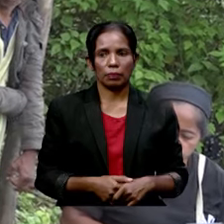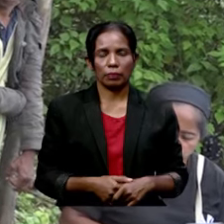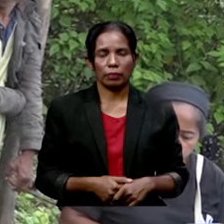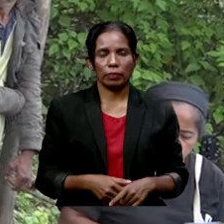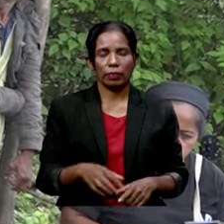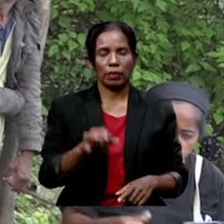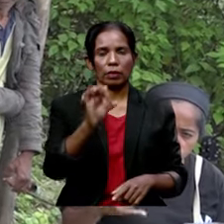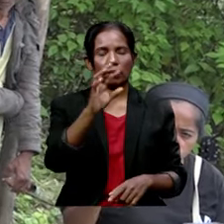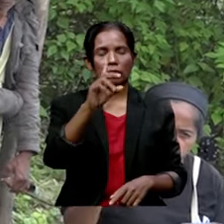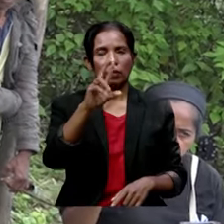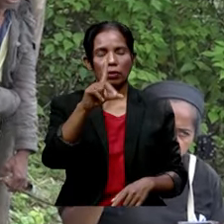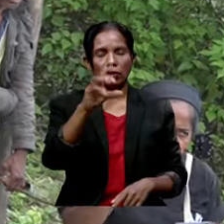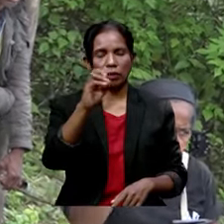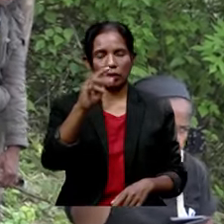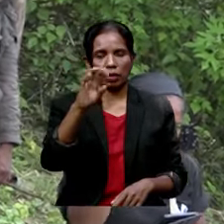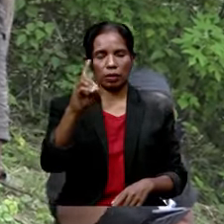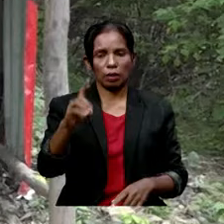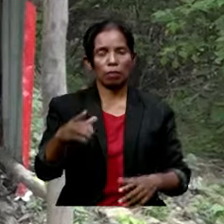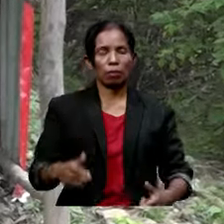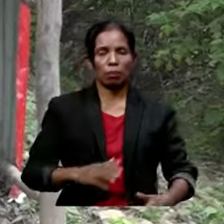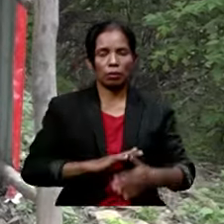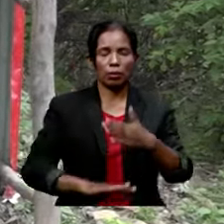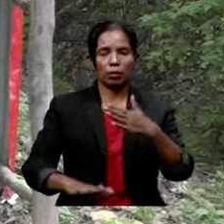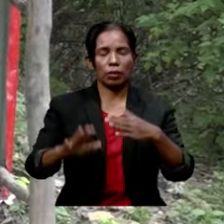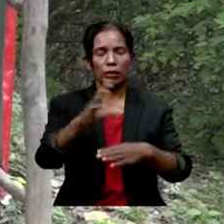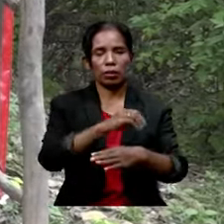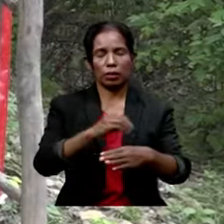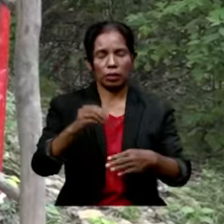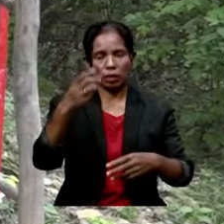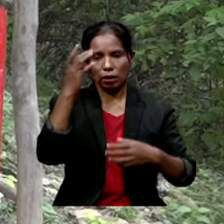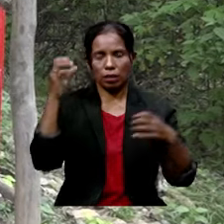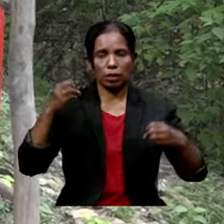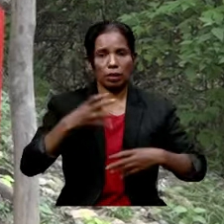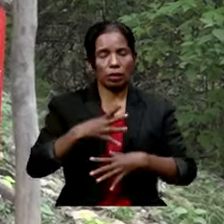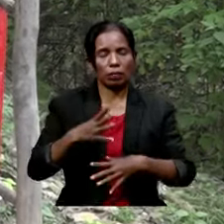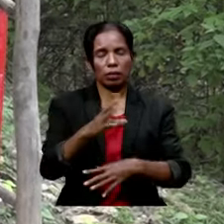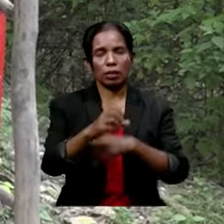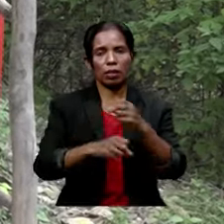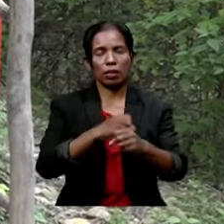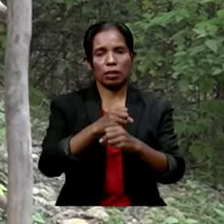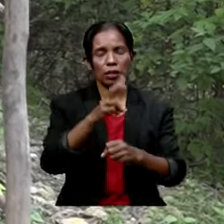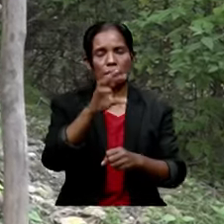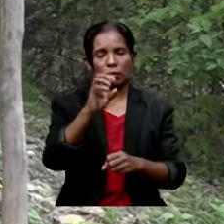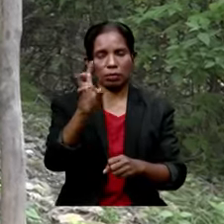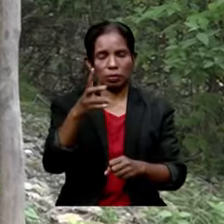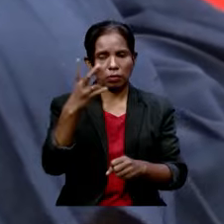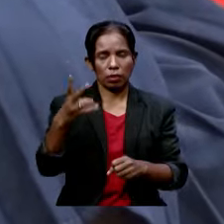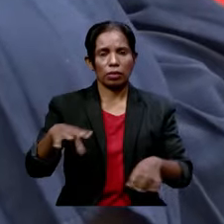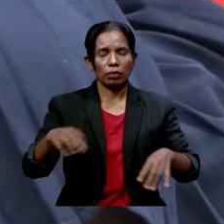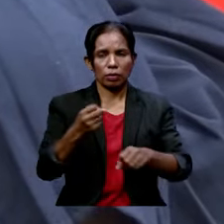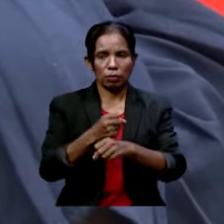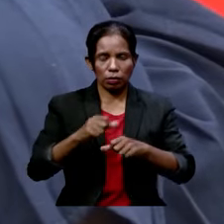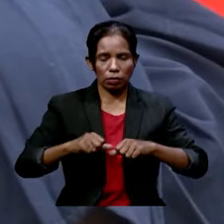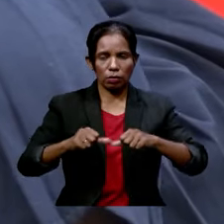Florinda humoris ia depressão nilaran ia tina rinrua sanul resin hitu, mai be ni esforço ato continua